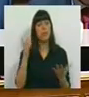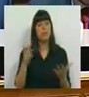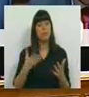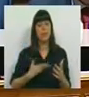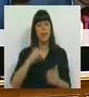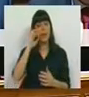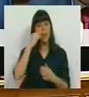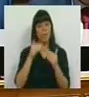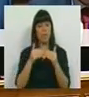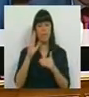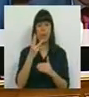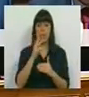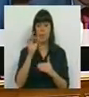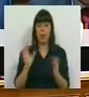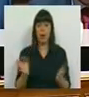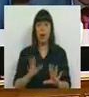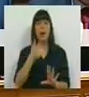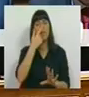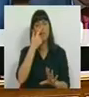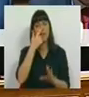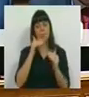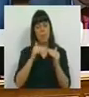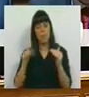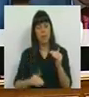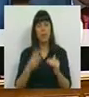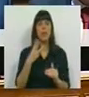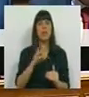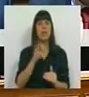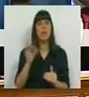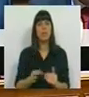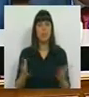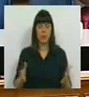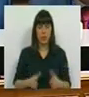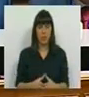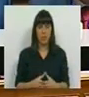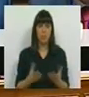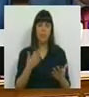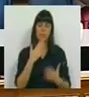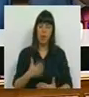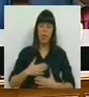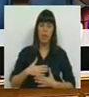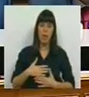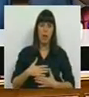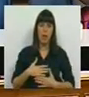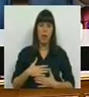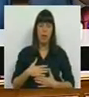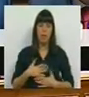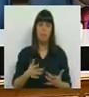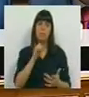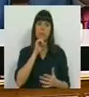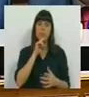um déficit não superior a 3% e de preferência inferior a 3%, que nos daria